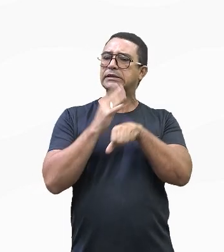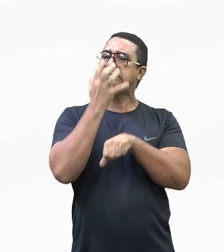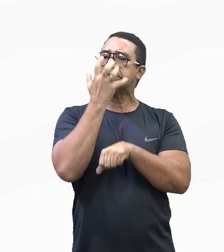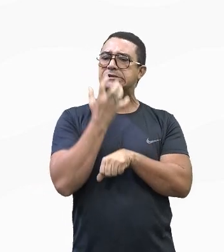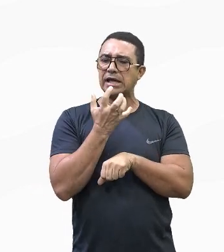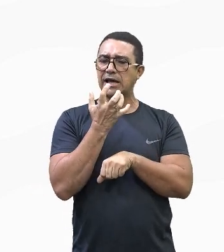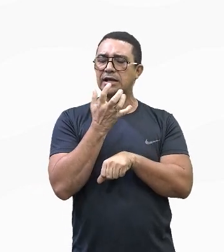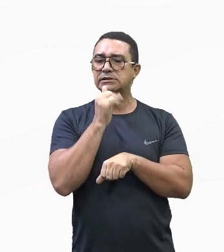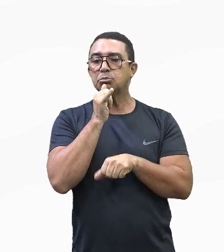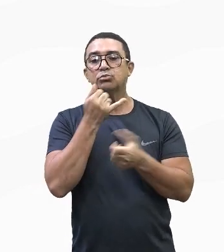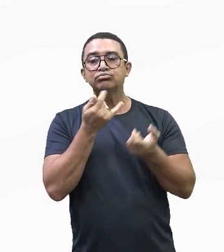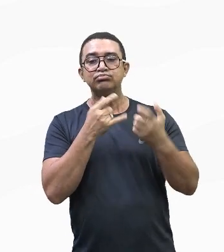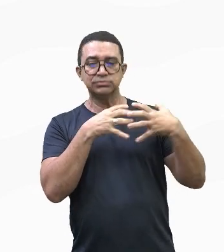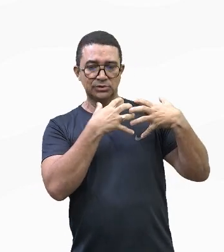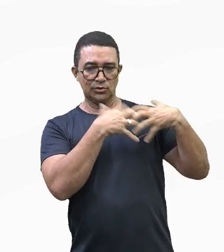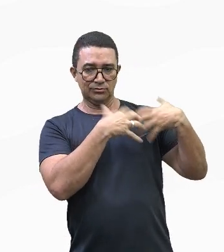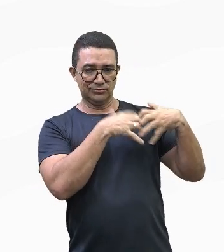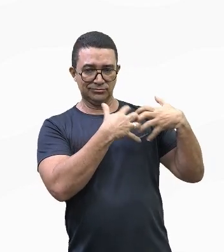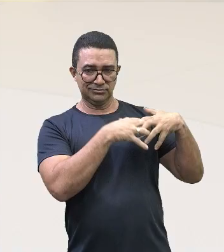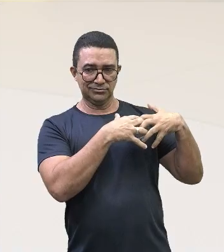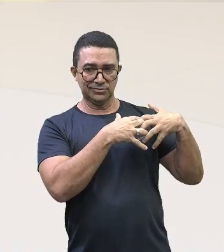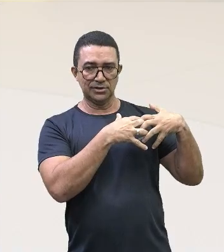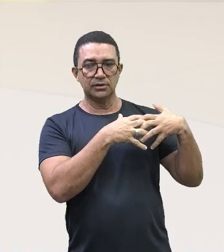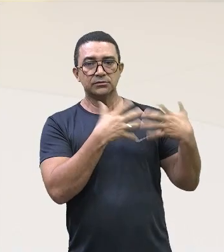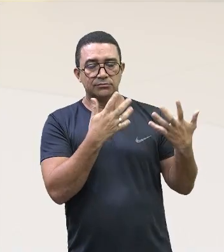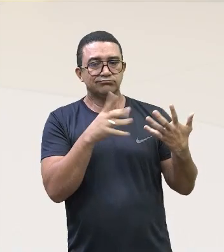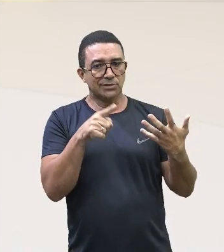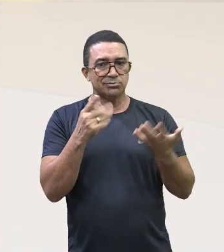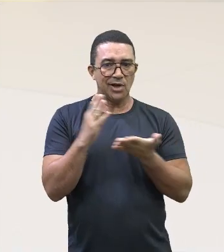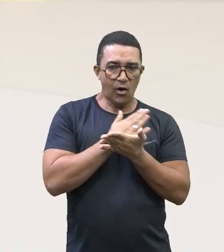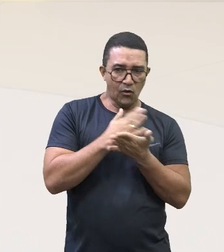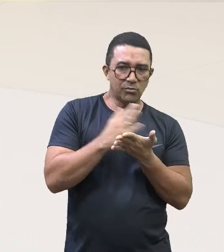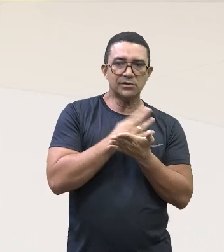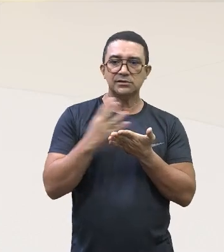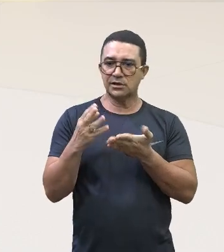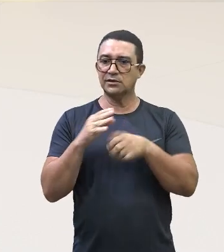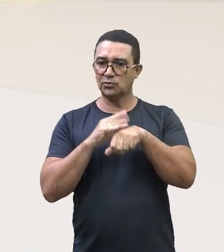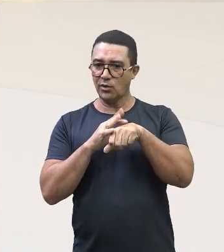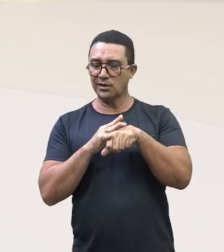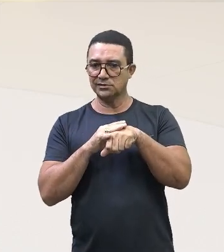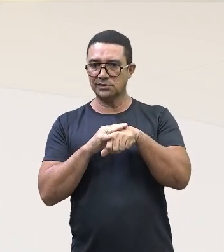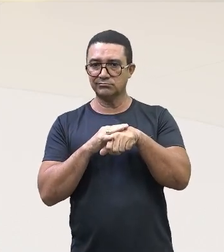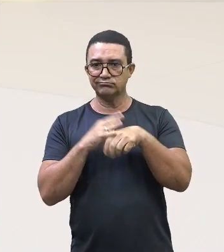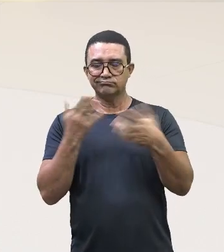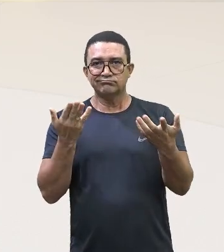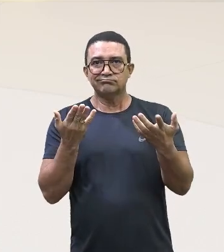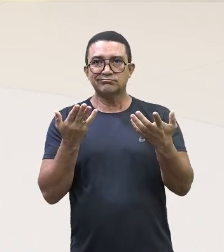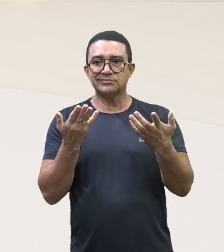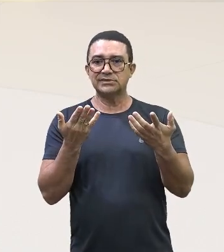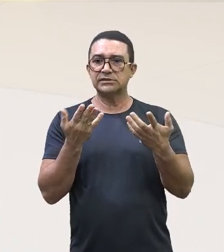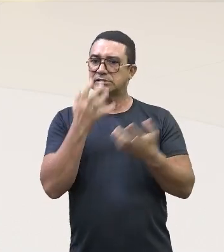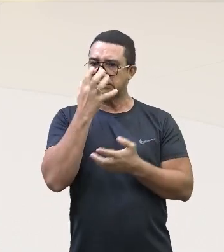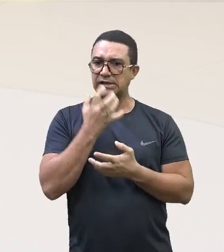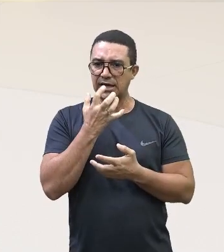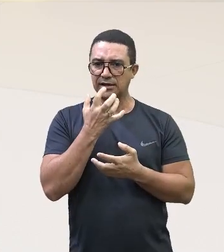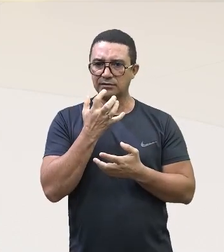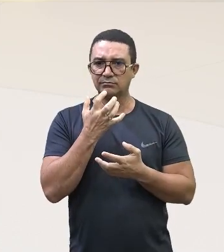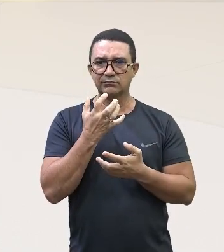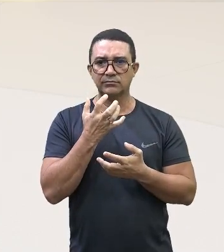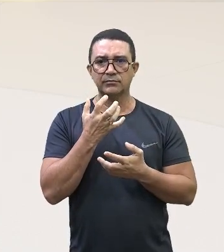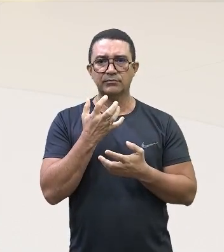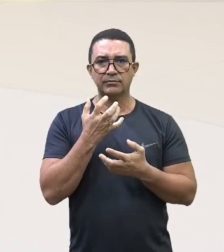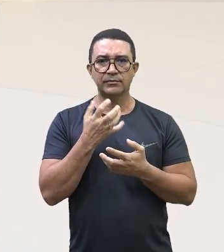cerebrovasculares aí, né? Nós temos algumas dessas doenças importantes e uma delas, assim, importantes assim no modo de dizer, né? Porque que são ocorrem.